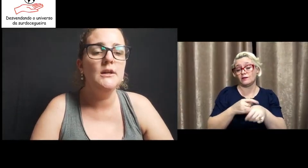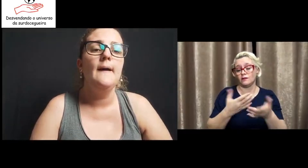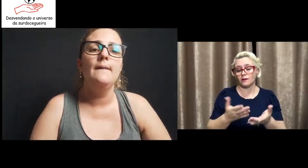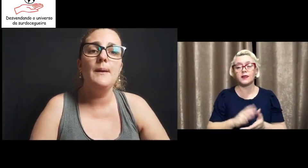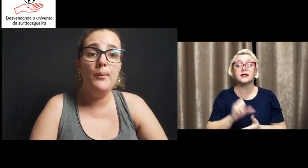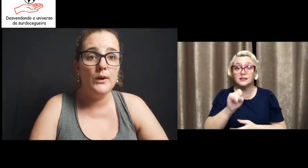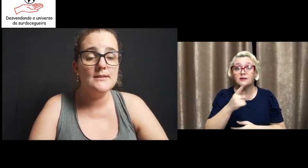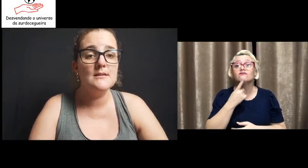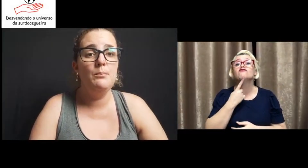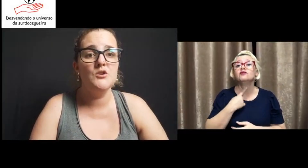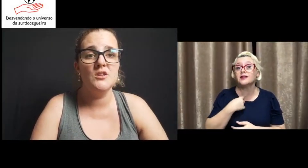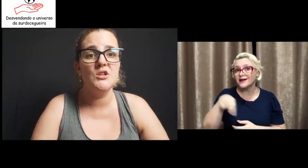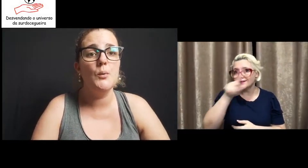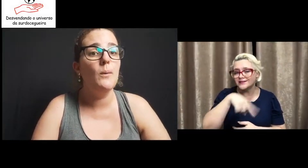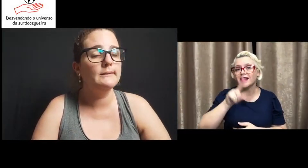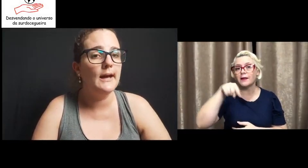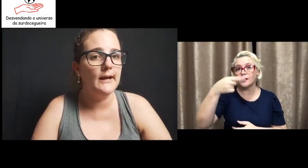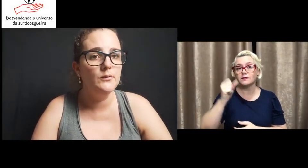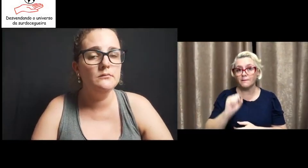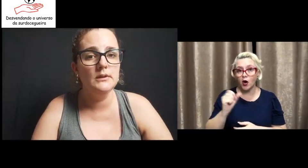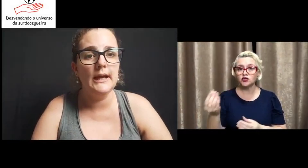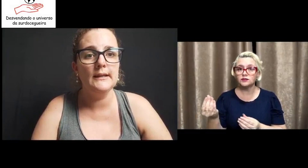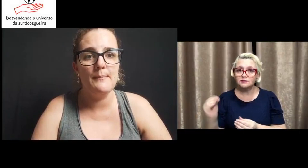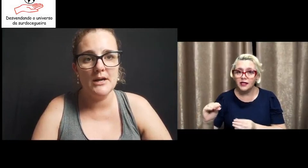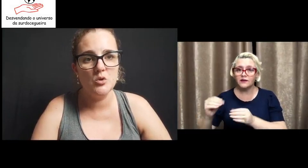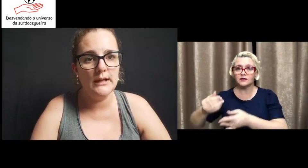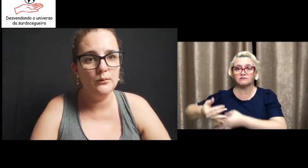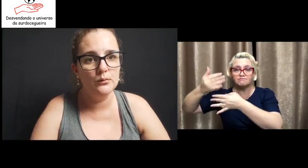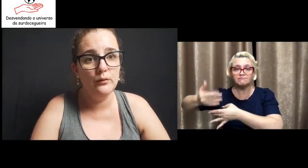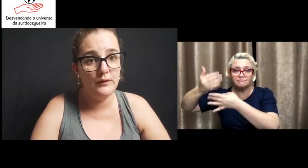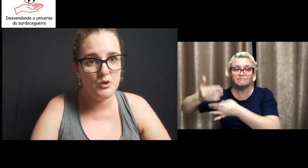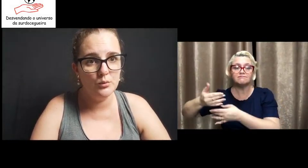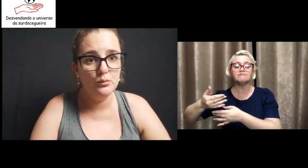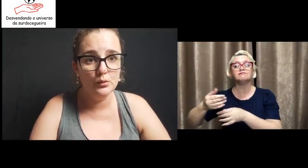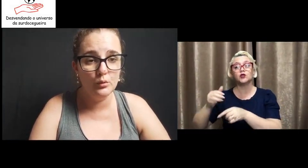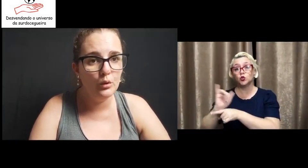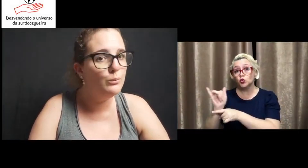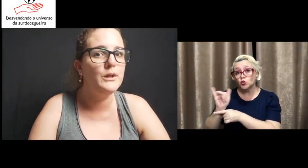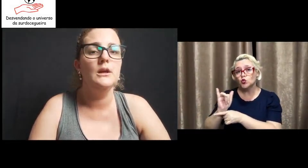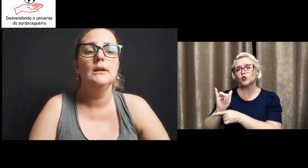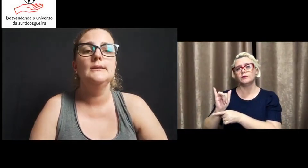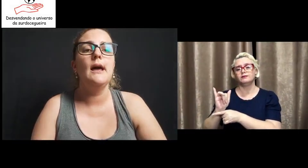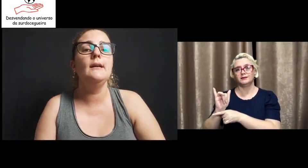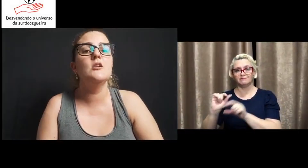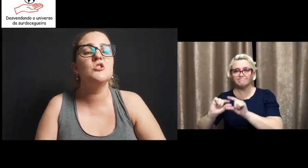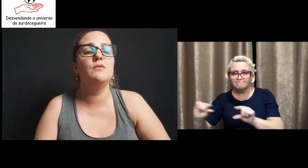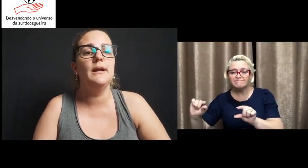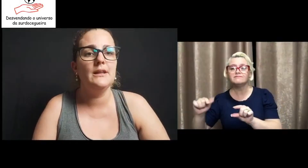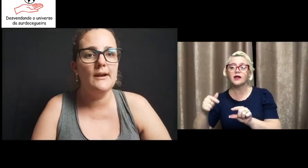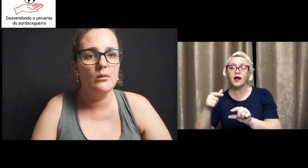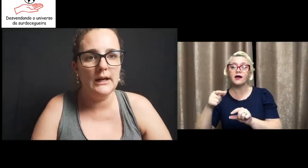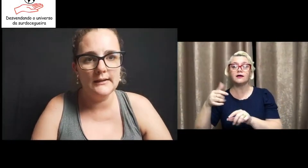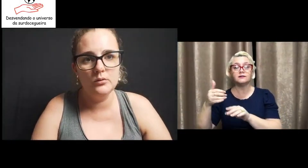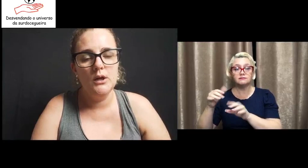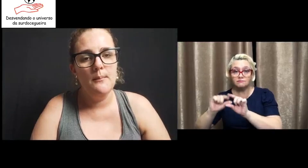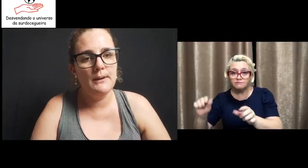vontade, depois pode deixar um comentário, né, abaixo lá no vídeo, no YouTube, né, que a gente vai entrar